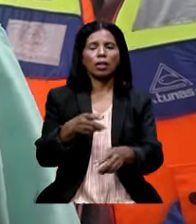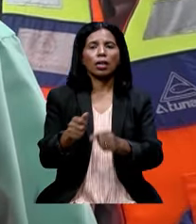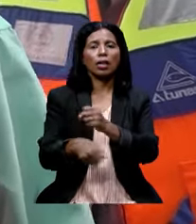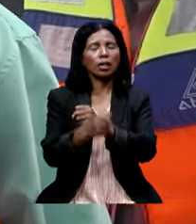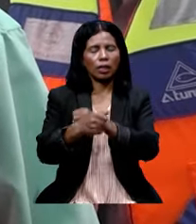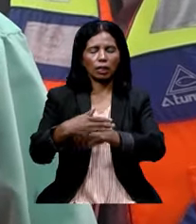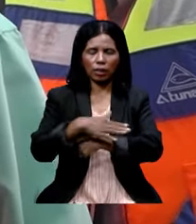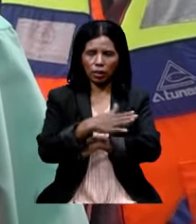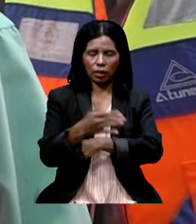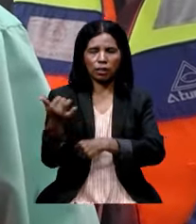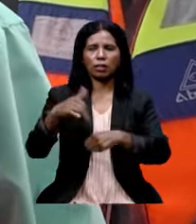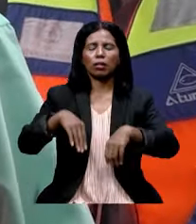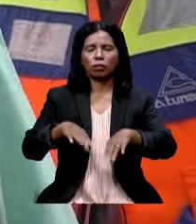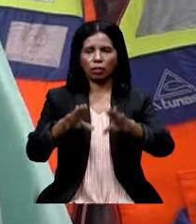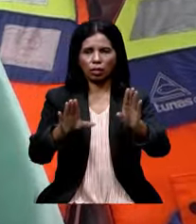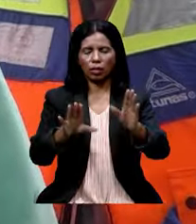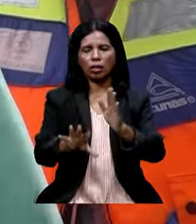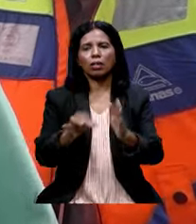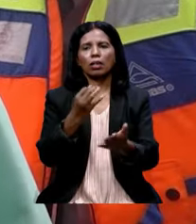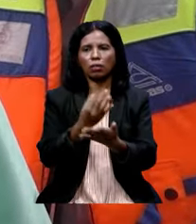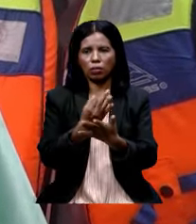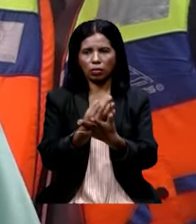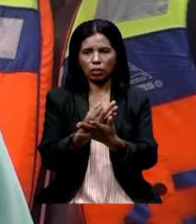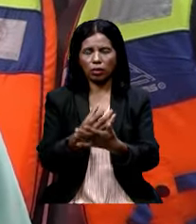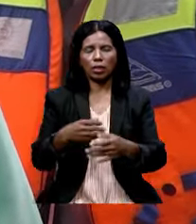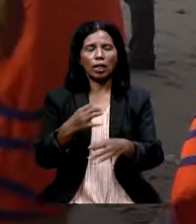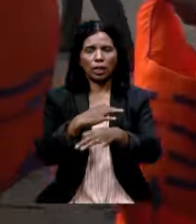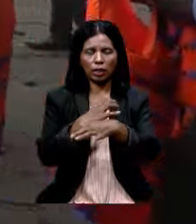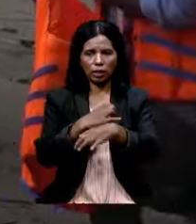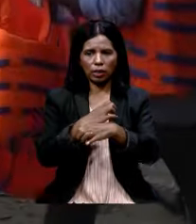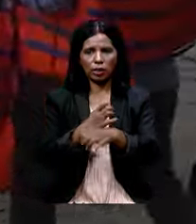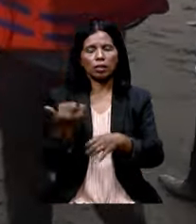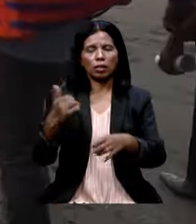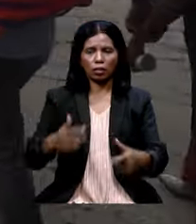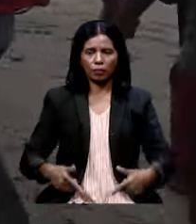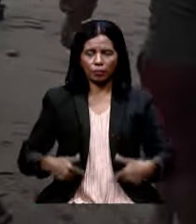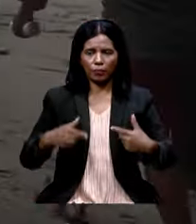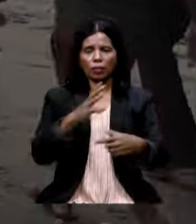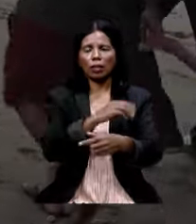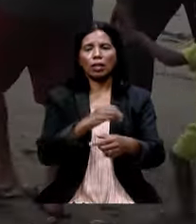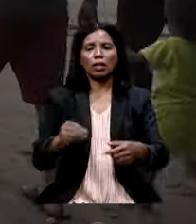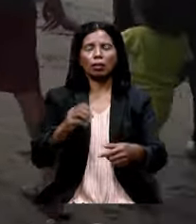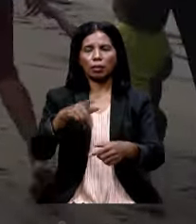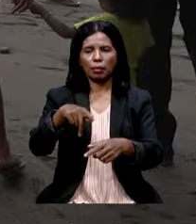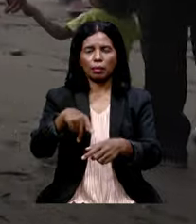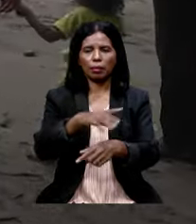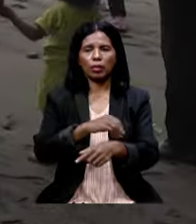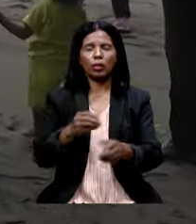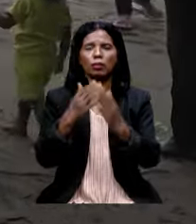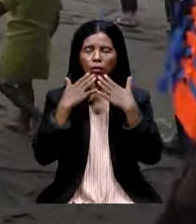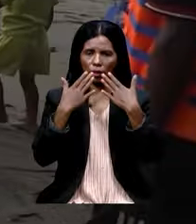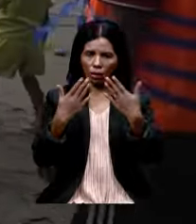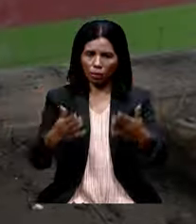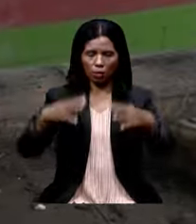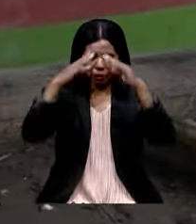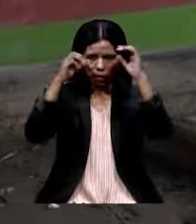Carica, se é Fã, se é Retan Ossa, para a dia ser memórias. Pescador Jeremias Mustapa agradece para o Presidente da